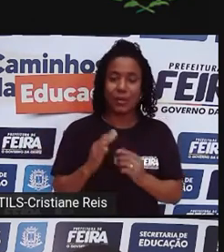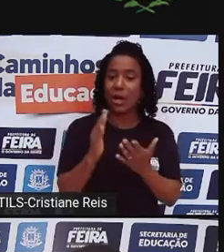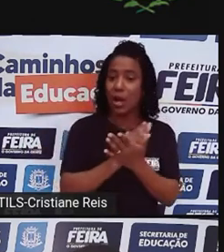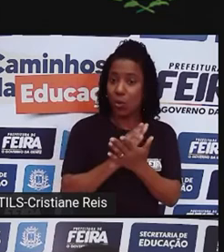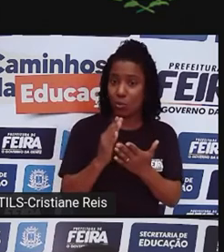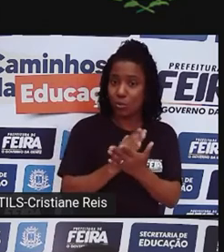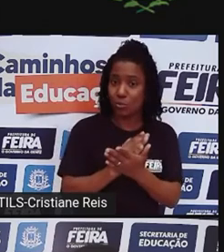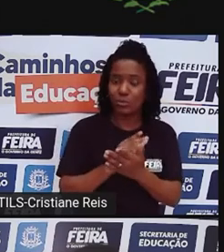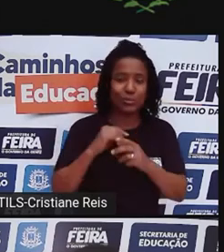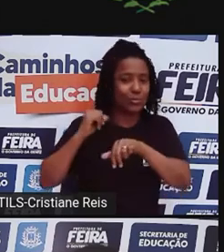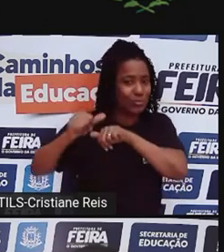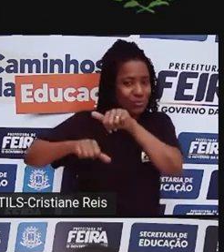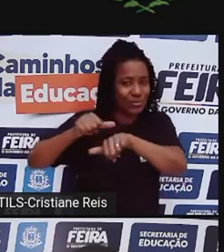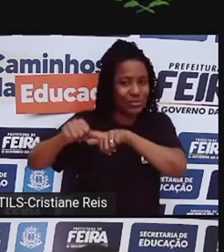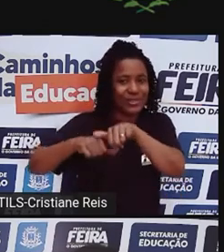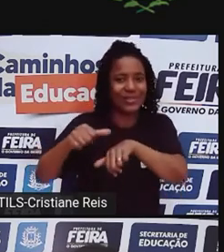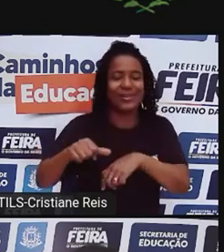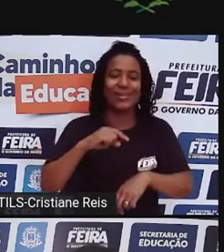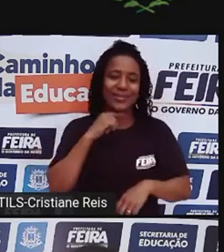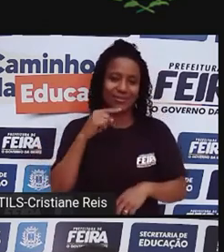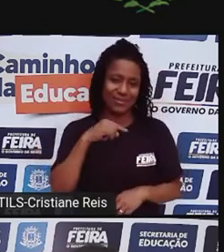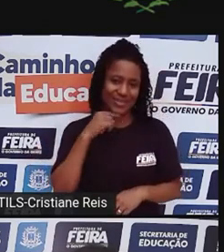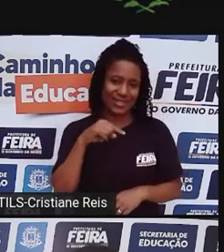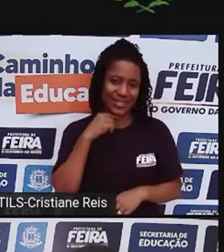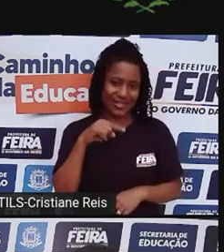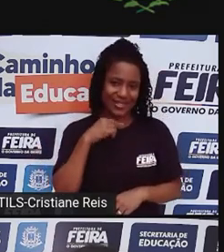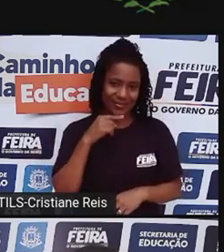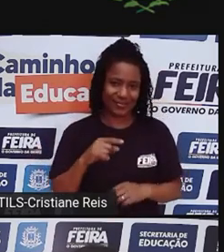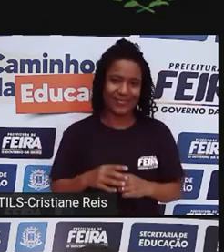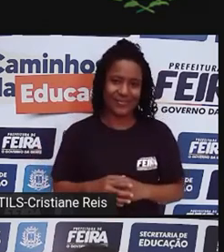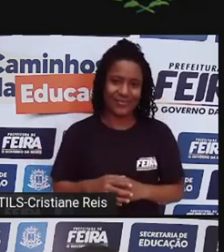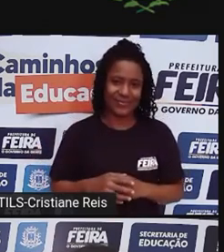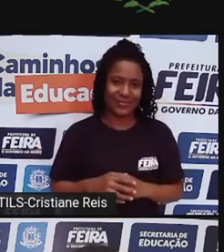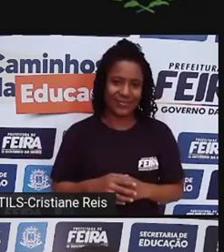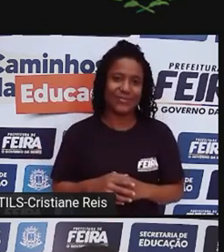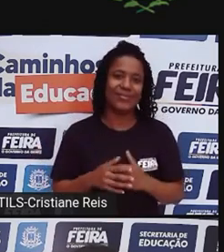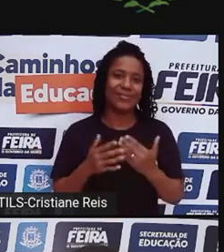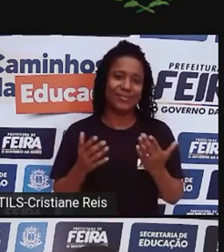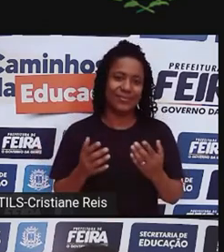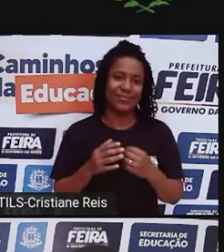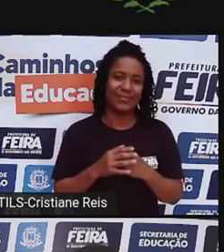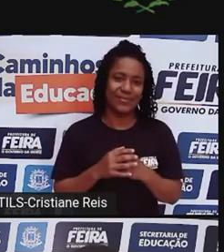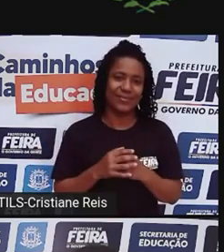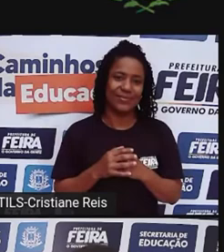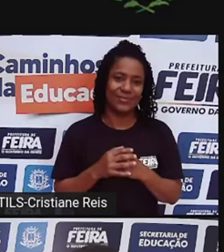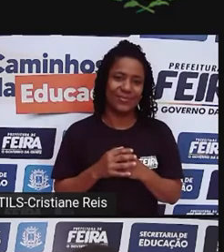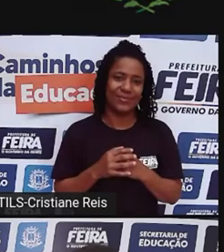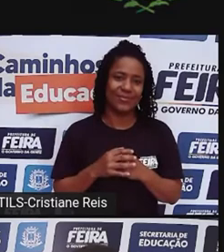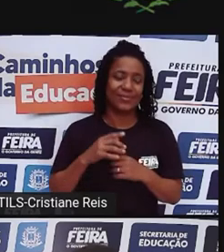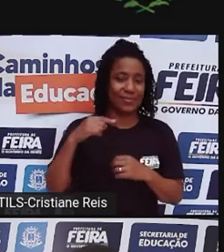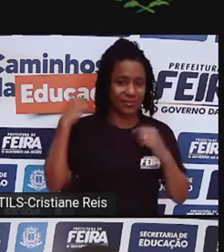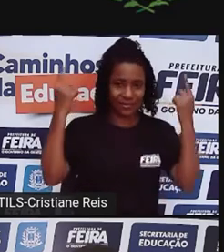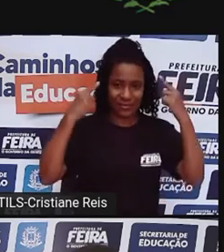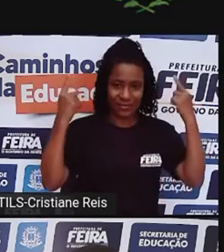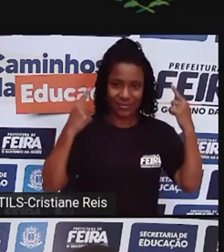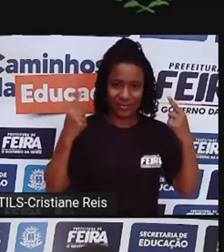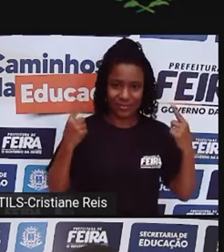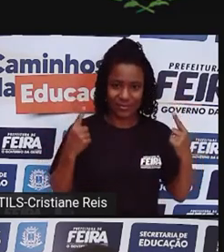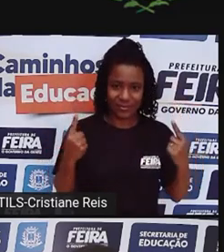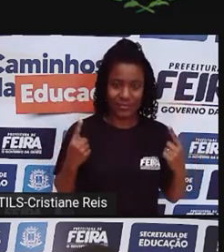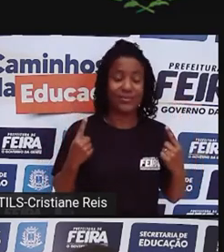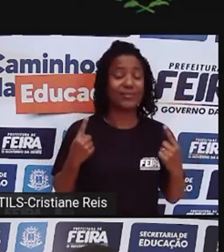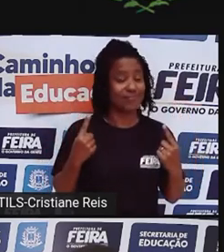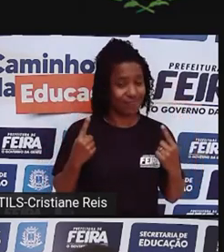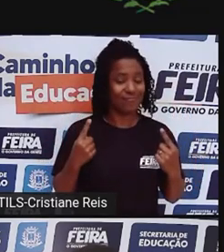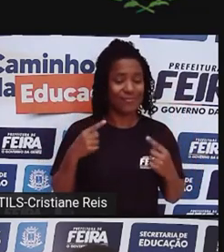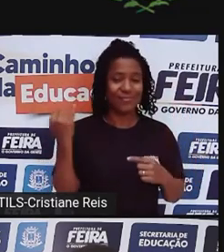reconhecem. Tipo, ah, não me reconheço mais com esse cabelo. Não me reconheço mais com o cabelo crespo ou cacheado. Então, é um processo